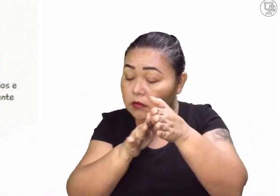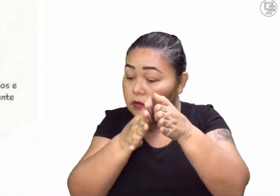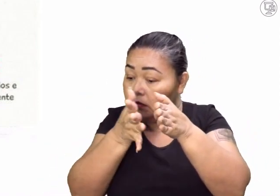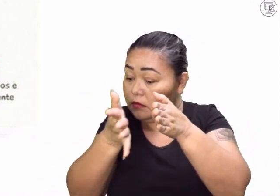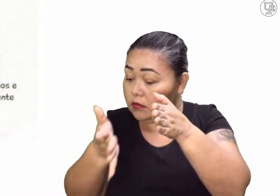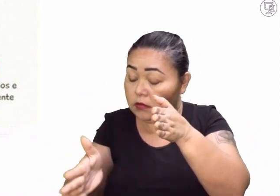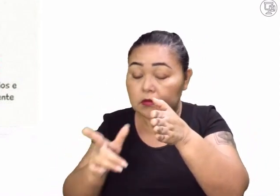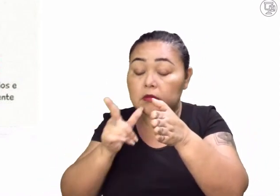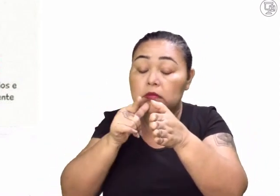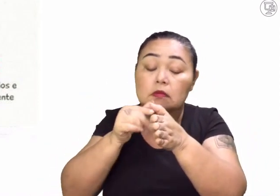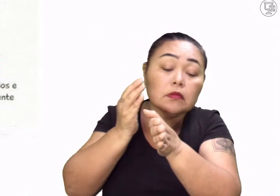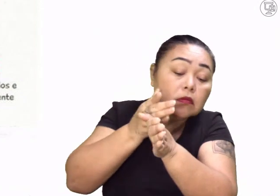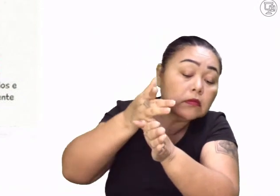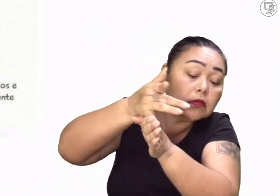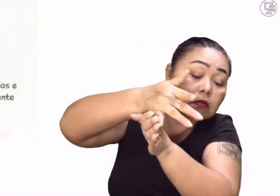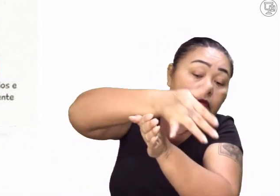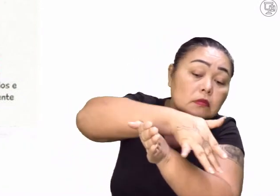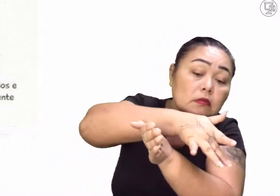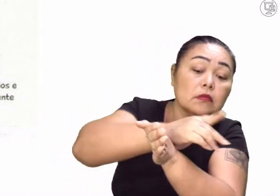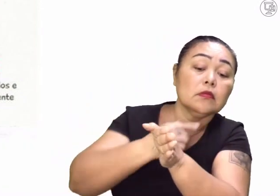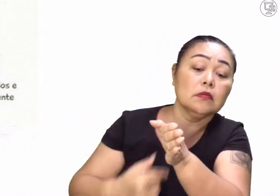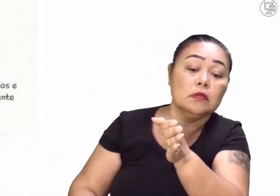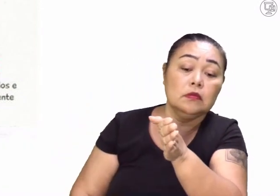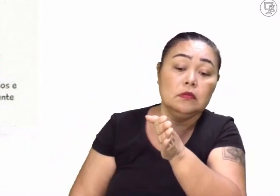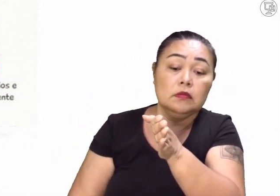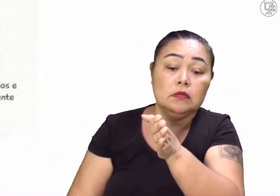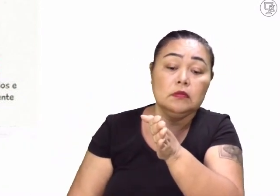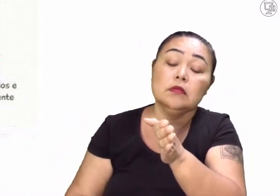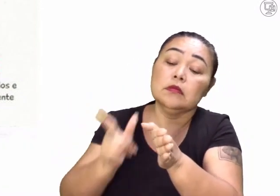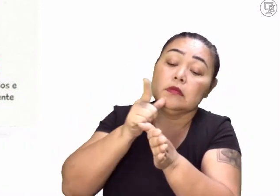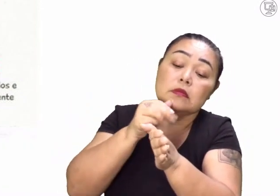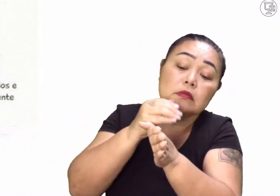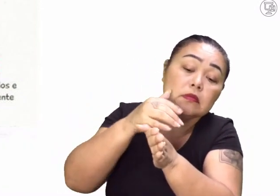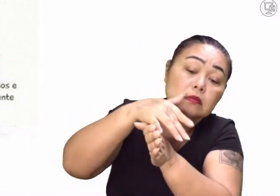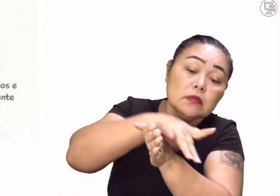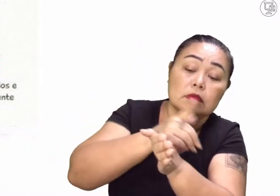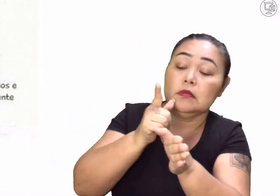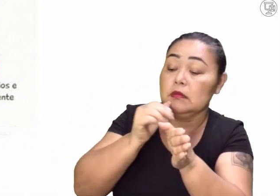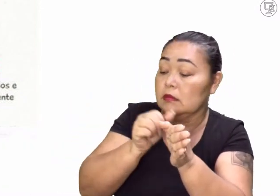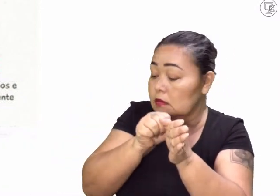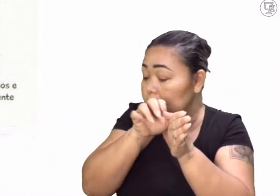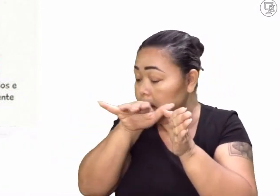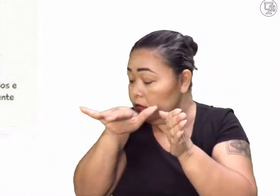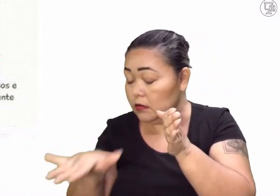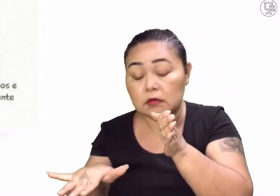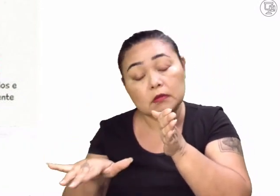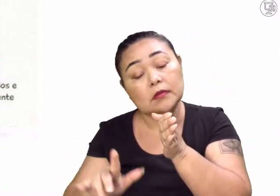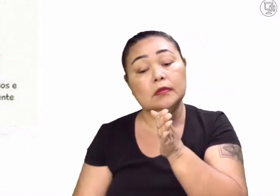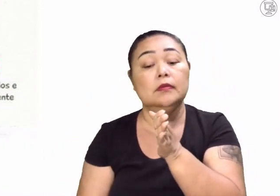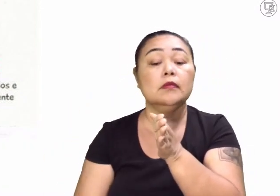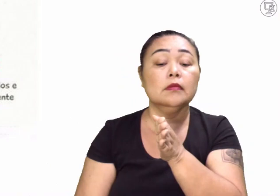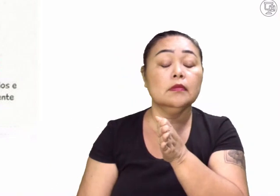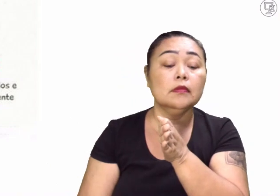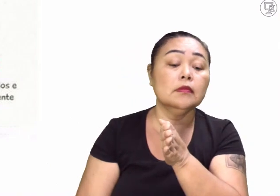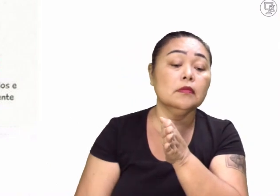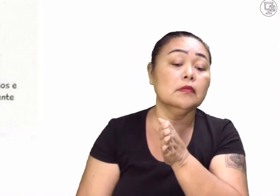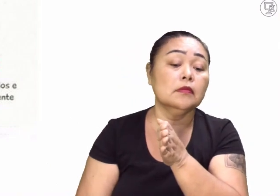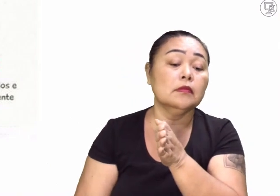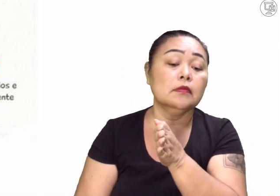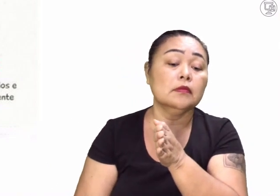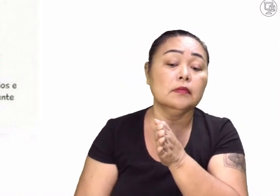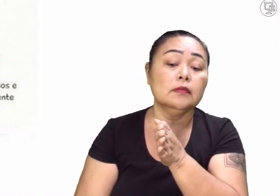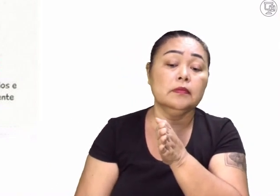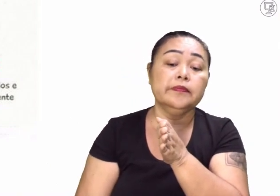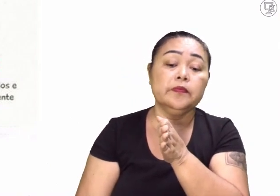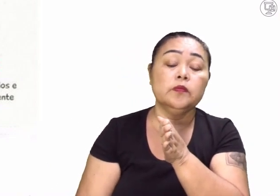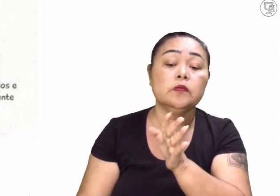no caso, vamos lá, ó, essa indo para cá e essas indo para cá, beleza? E aí a